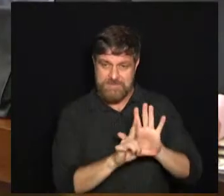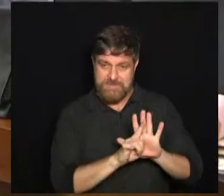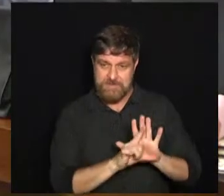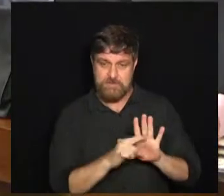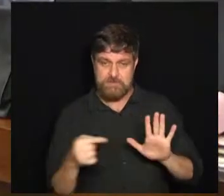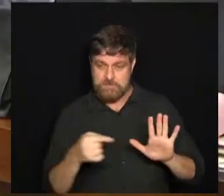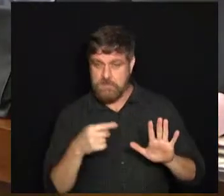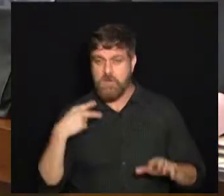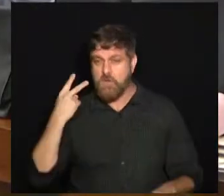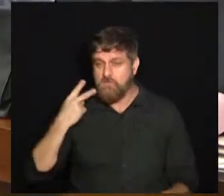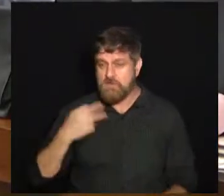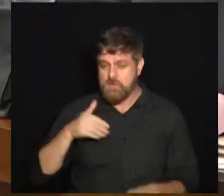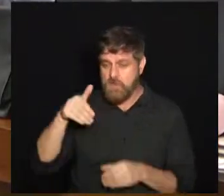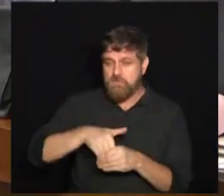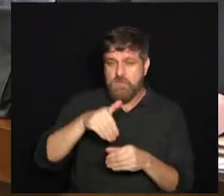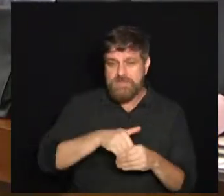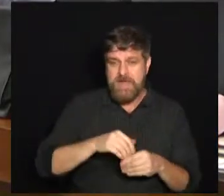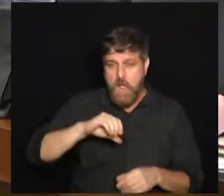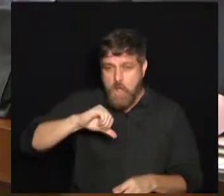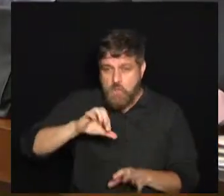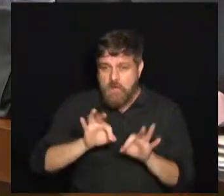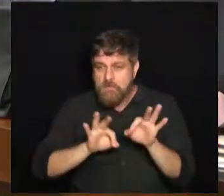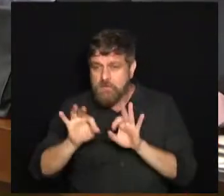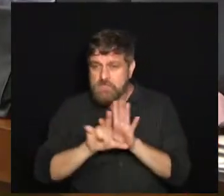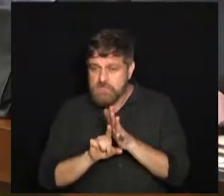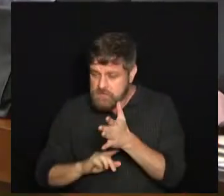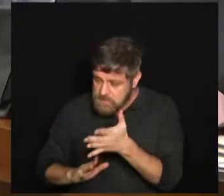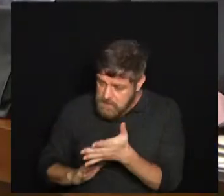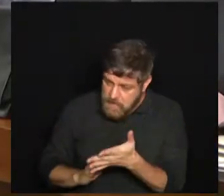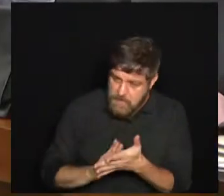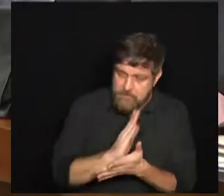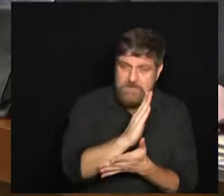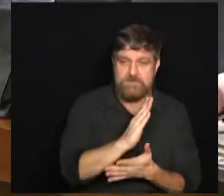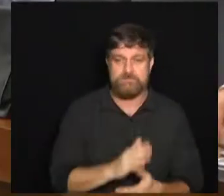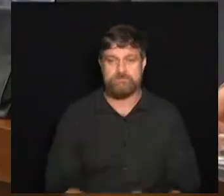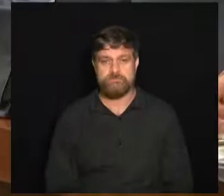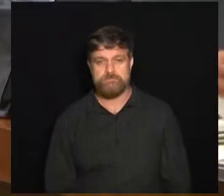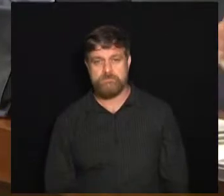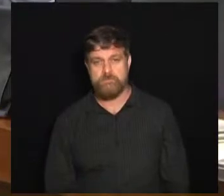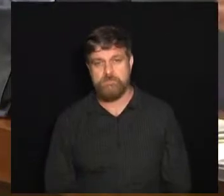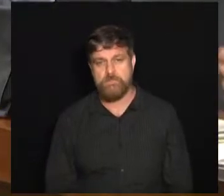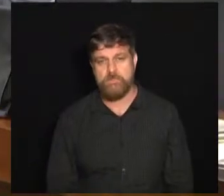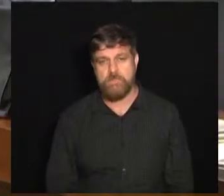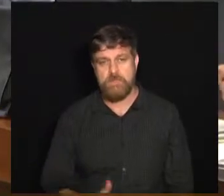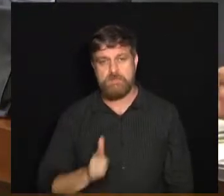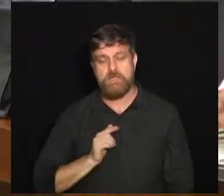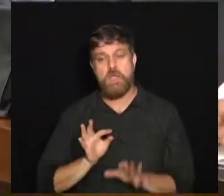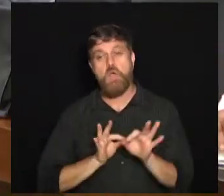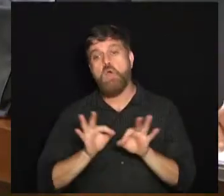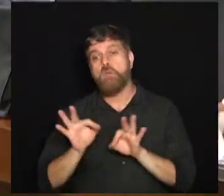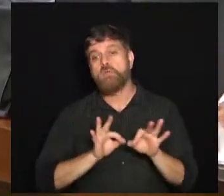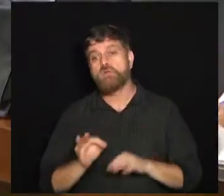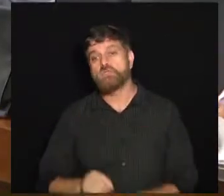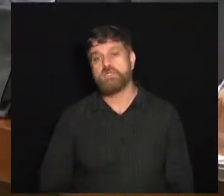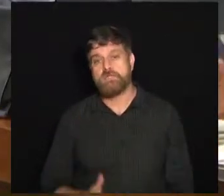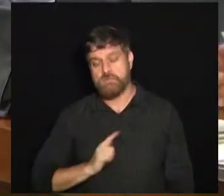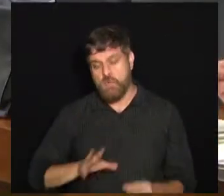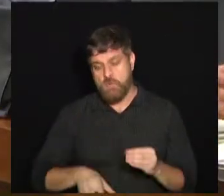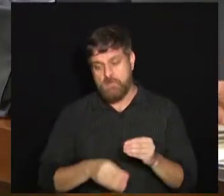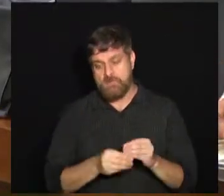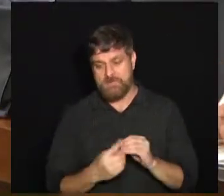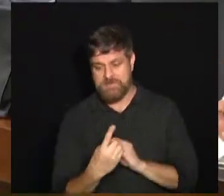os vereadores aprovaram 9 projetos de lei em tramitação na Câmara Municipal. Dentre eles, o projeto de lei